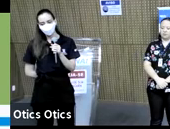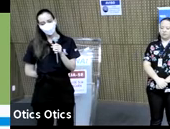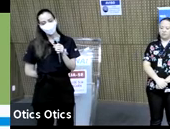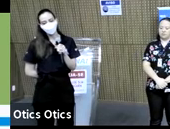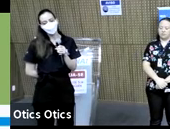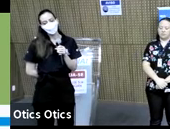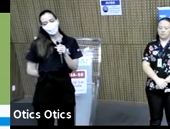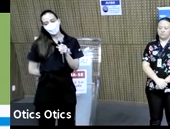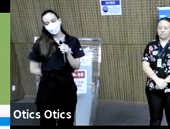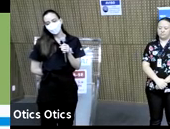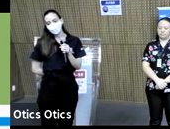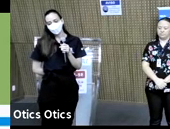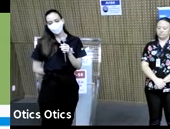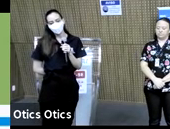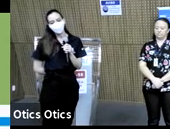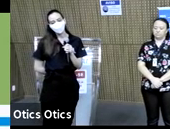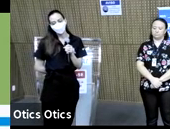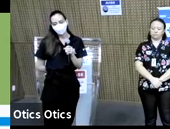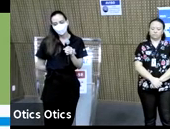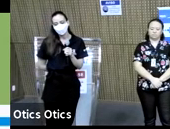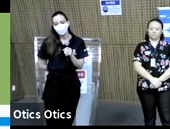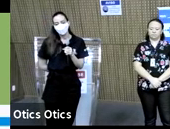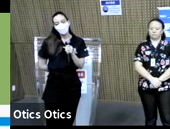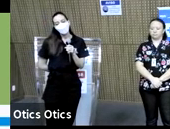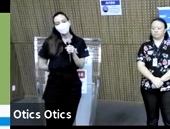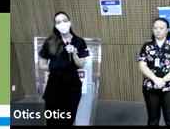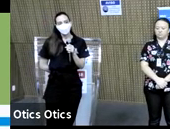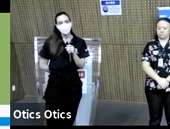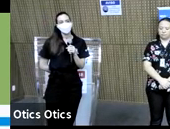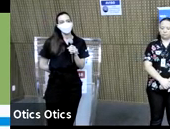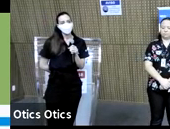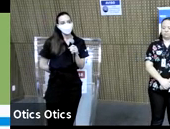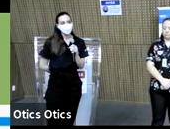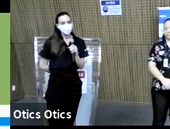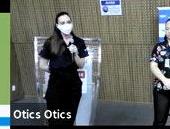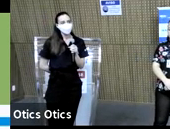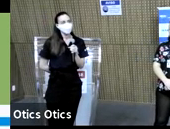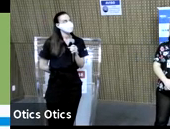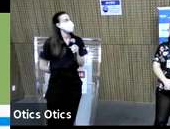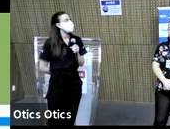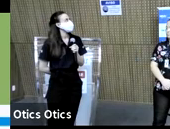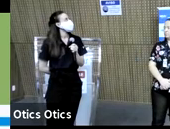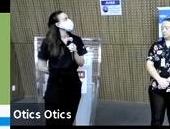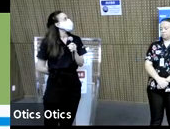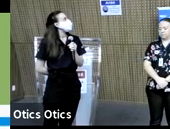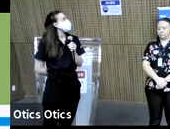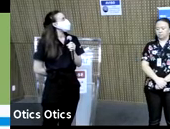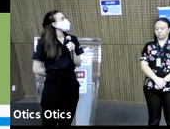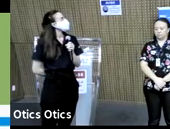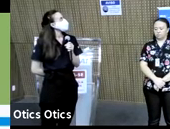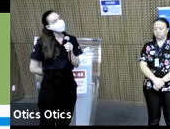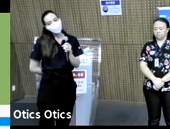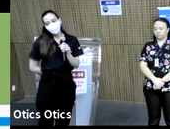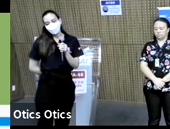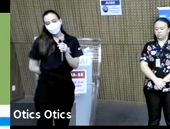Saúde bucal, nós tivemos o dentista atuante, a equipe também dos auxiliares,